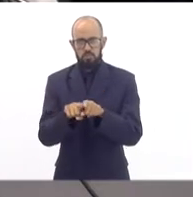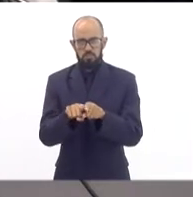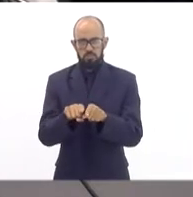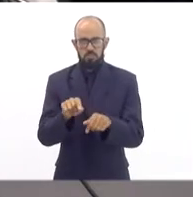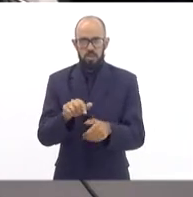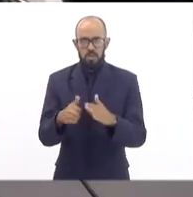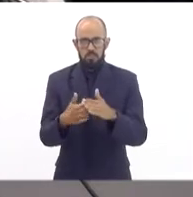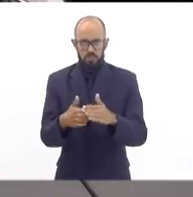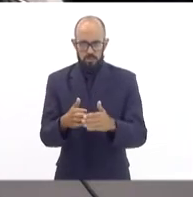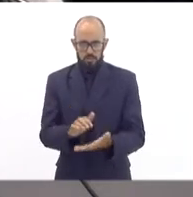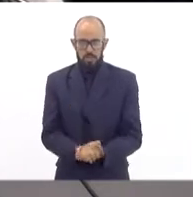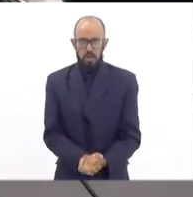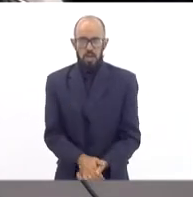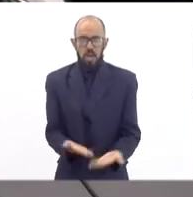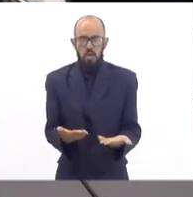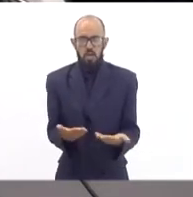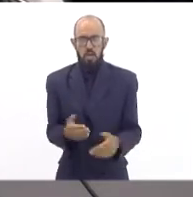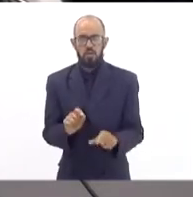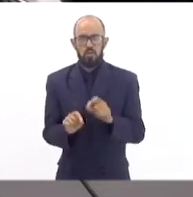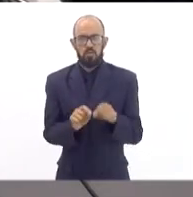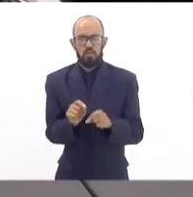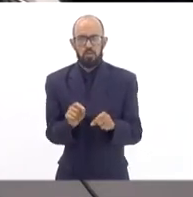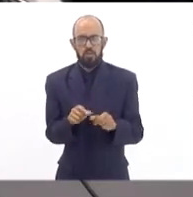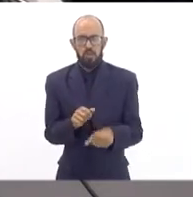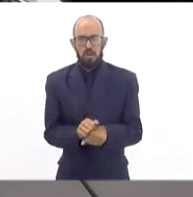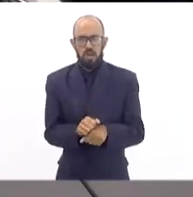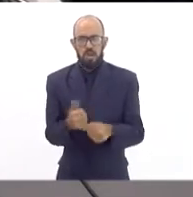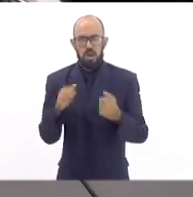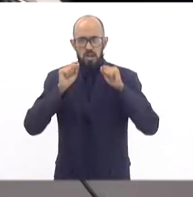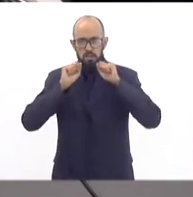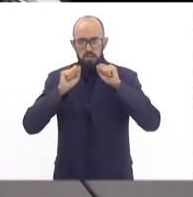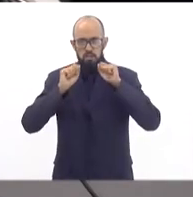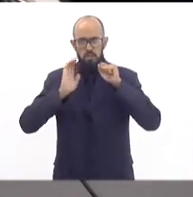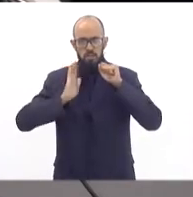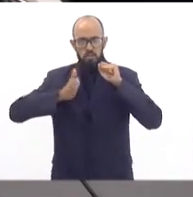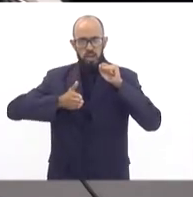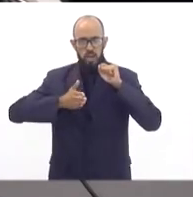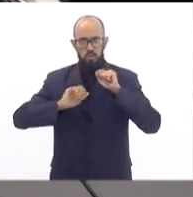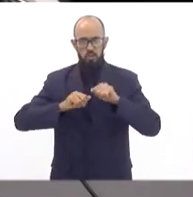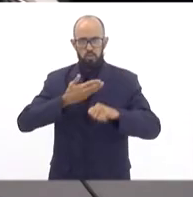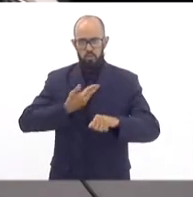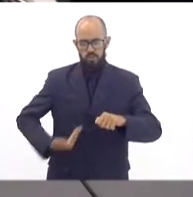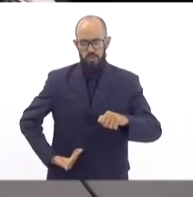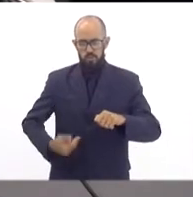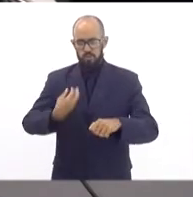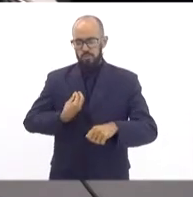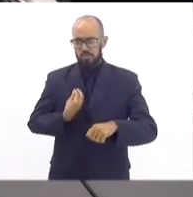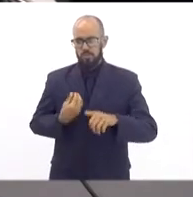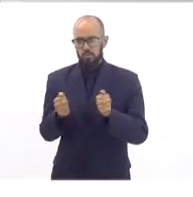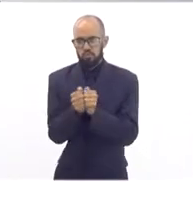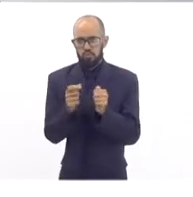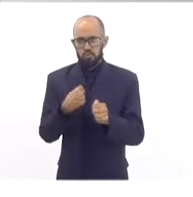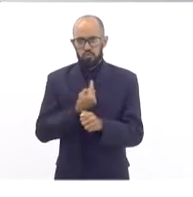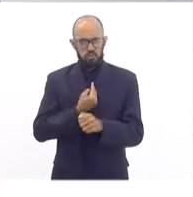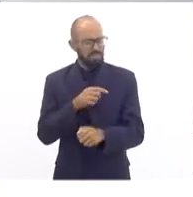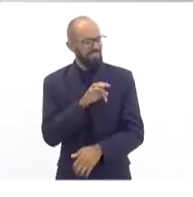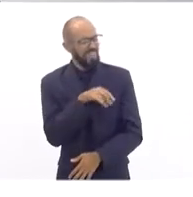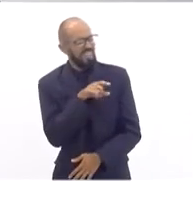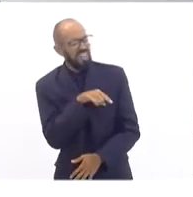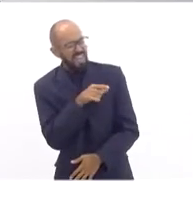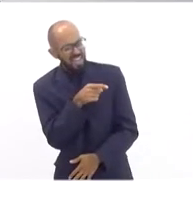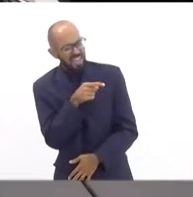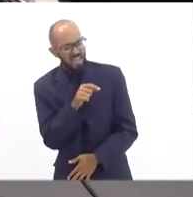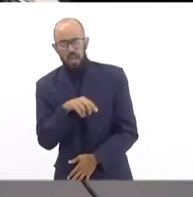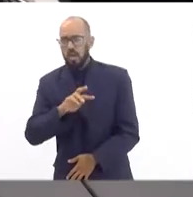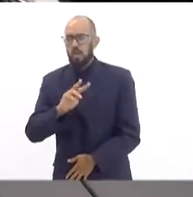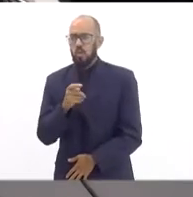12º aditivo, a assessoria direta do governador está participando com a gente. Sabe quem é o assessor? Quem representa?